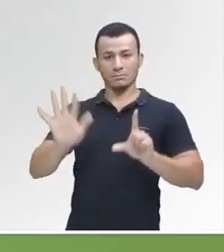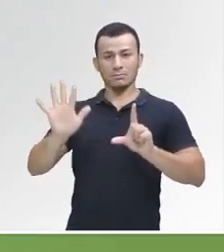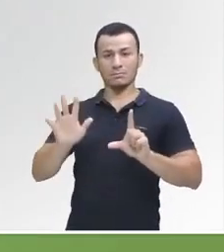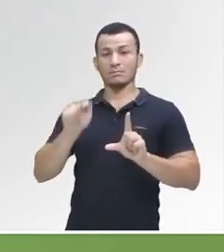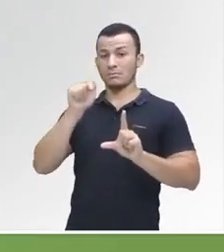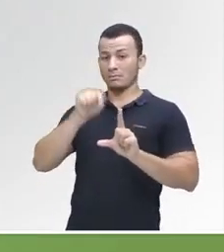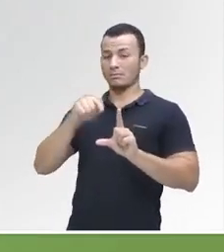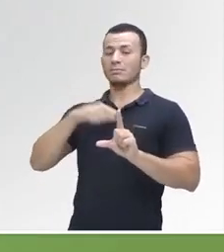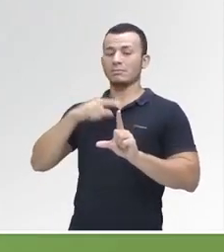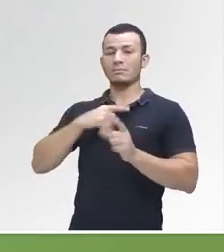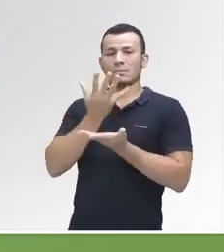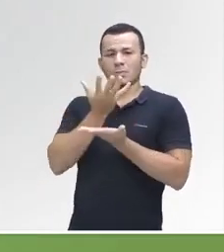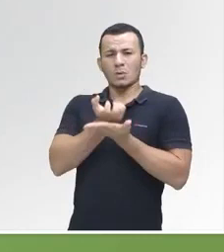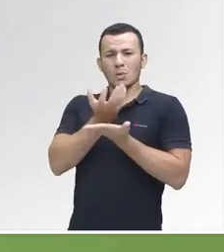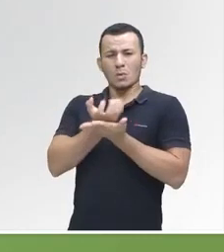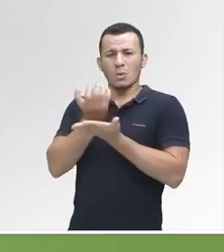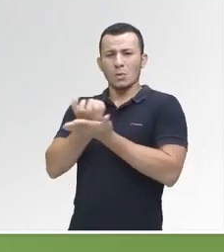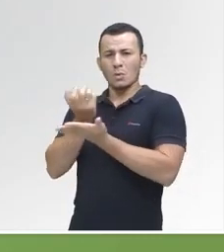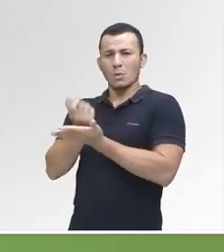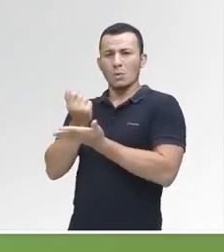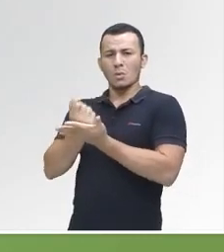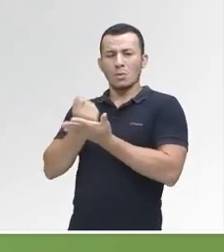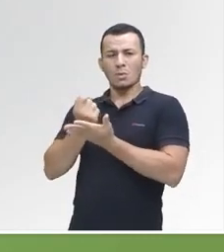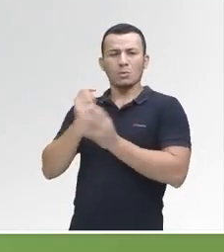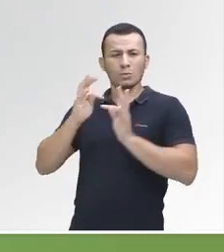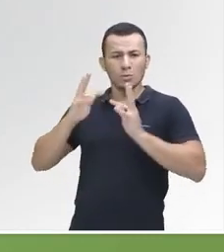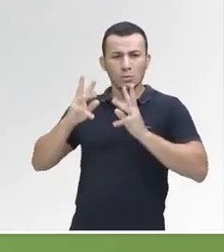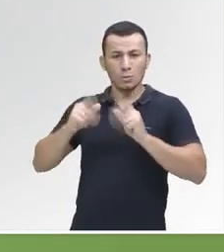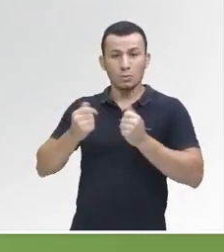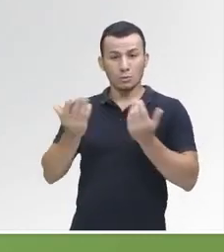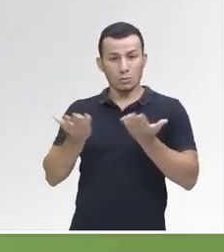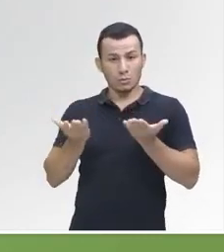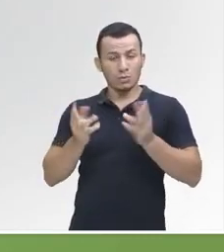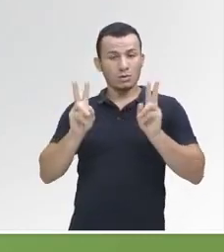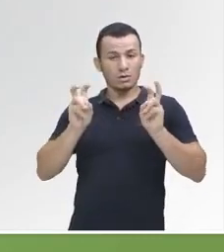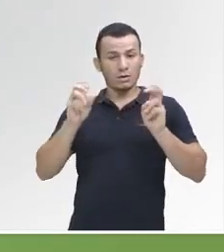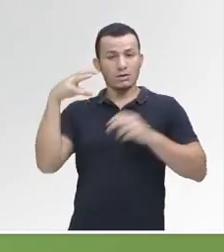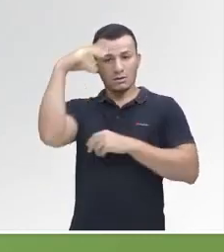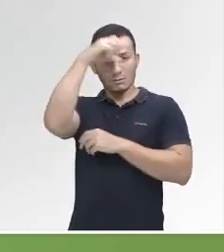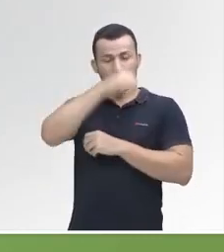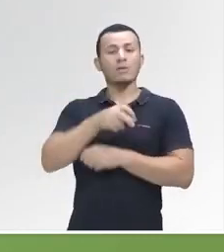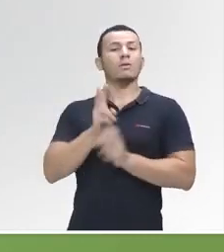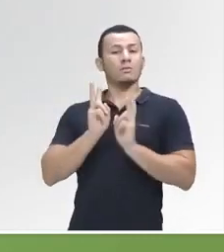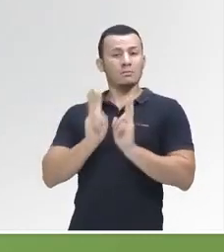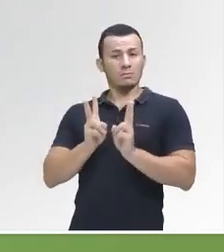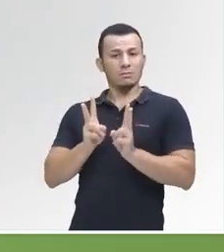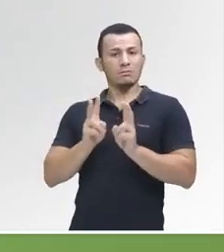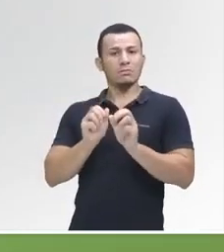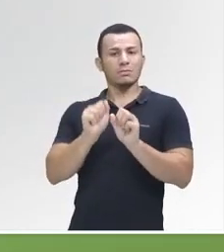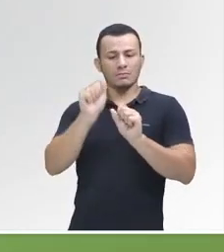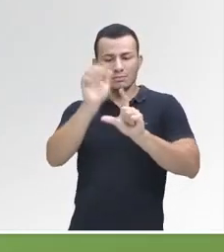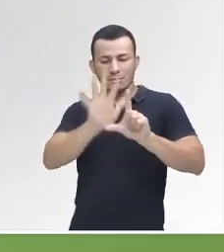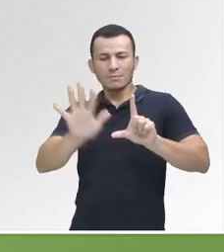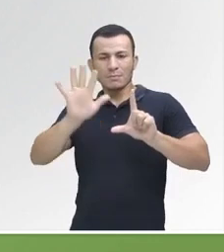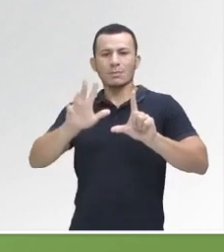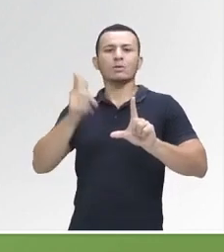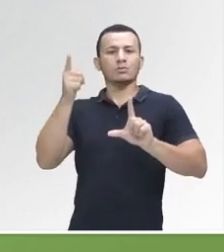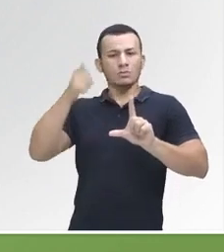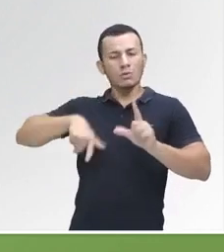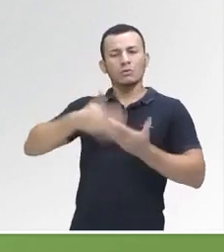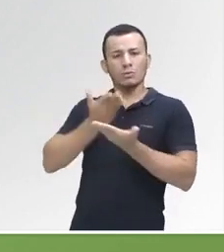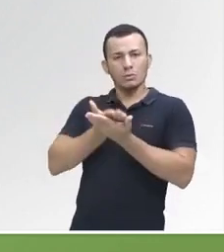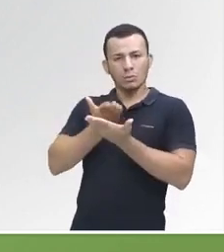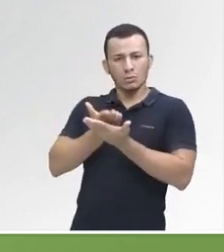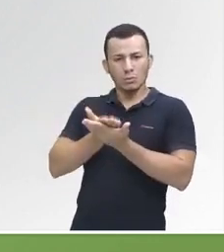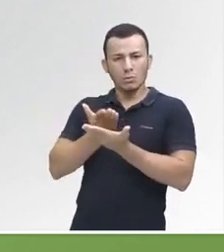pode baixar todas as cartelas, tudo que nós vimos aqui nessa aula, nessa plataforma. Você pode pesquisar a aula em casa, que você